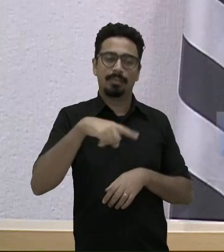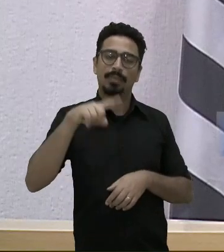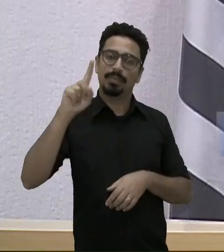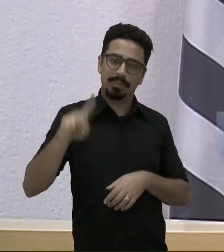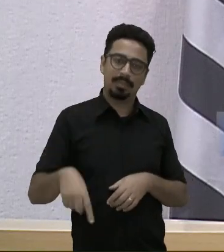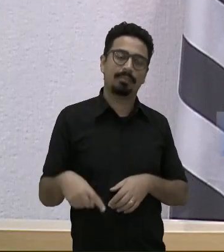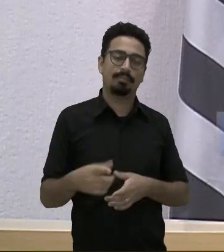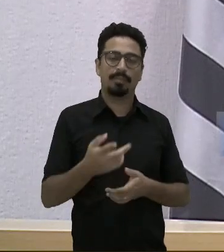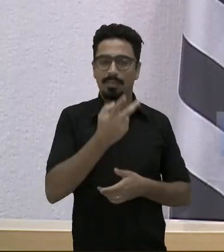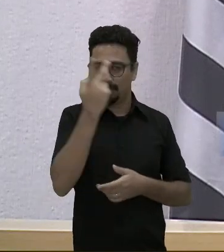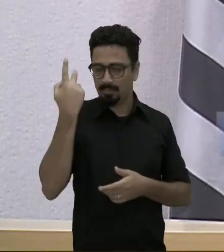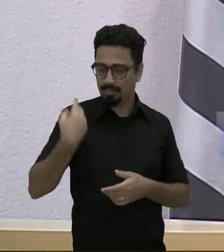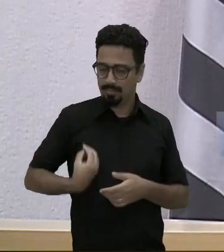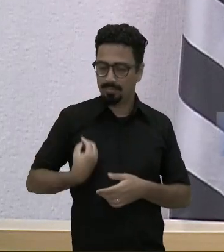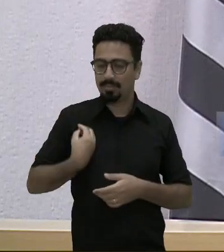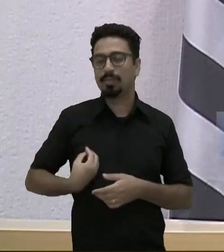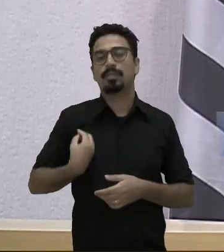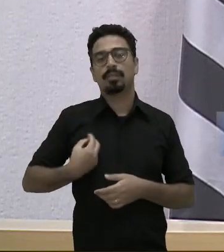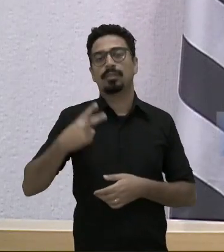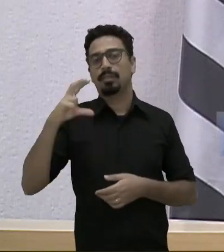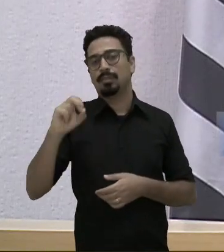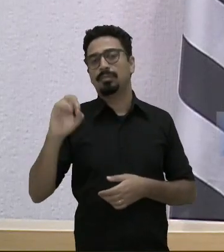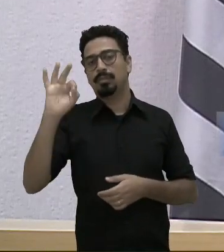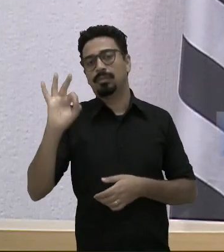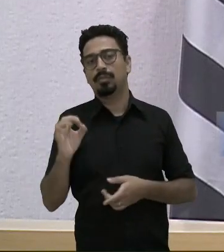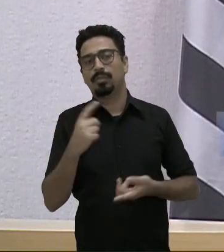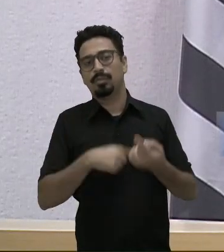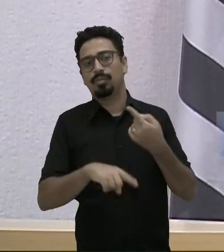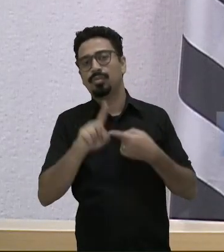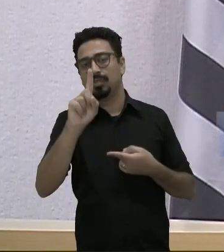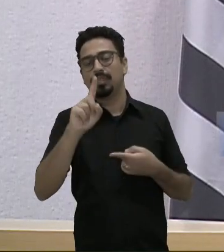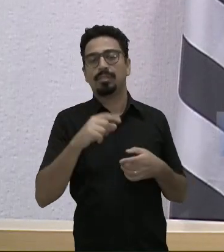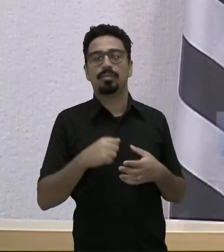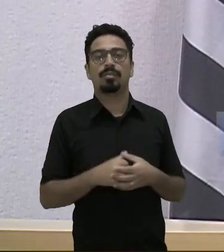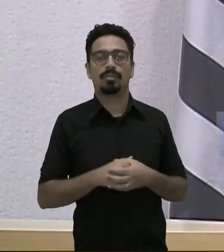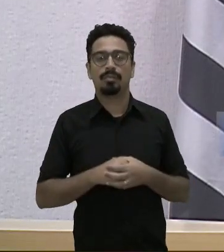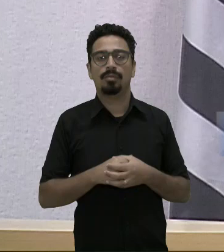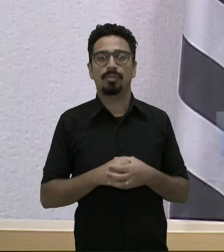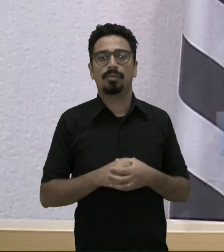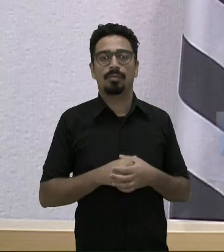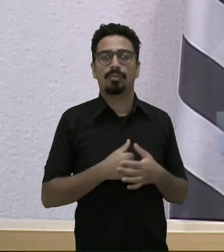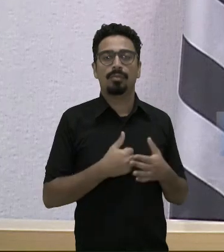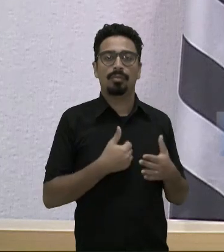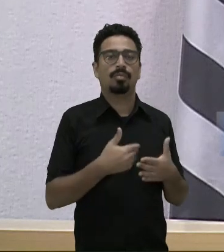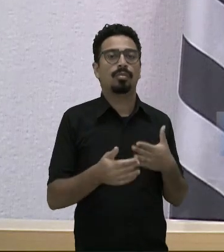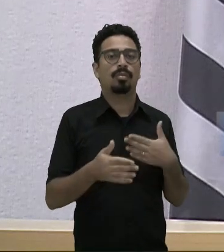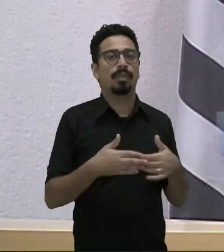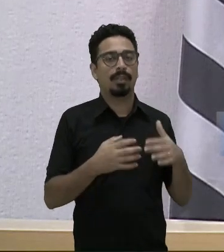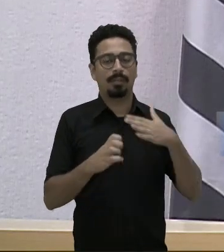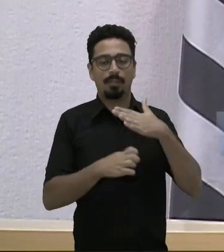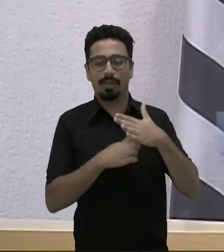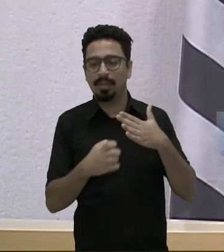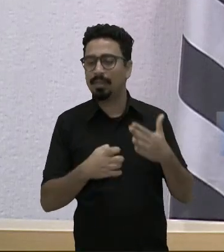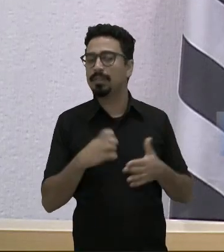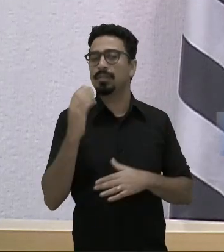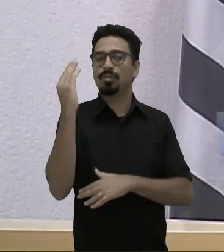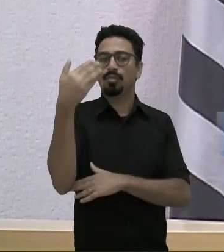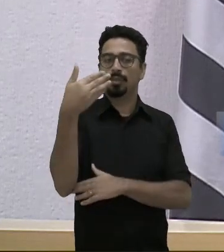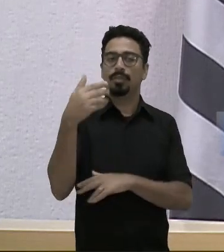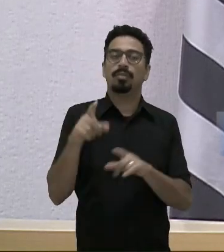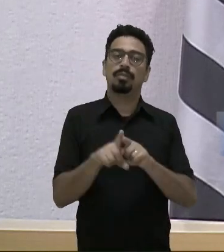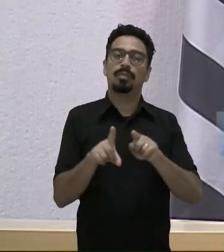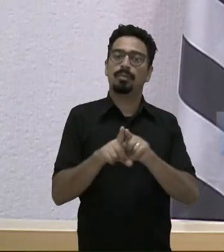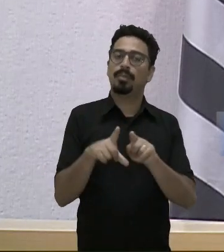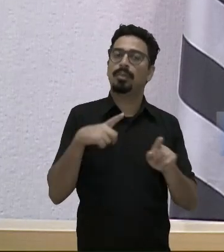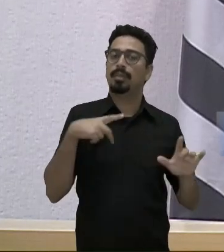aqui. 50% do sucesso de um empreendimento gastronômico, de hotel e tudo, está